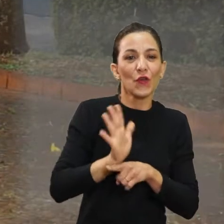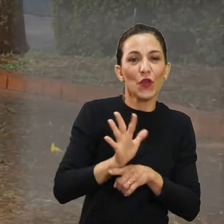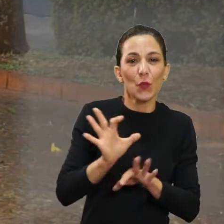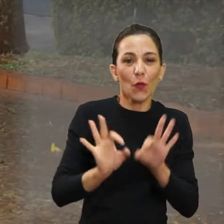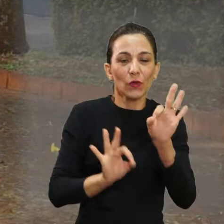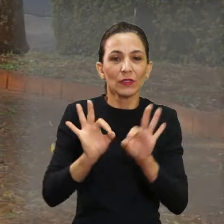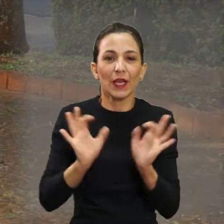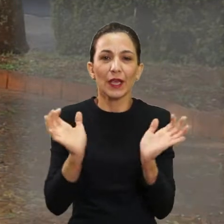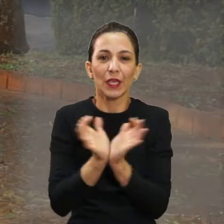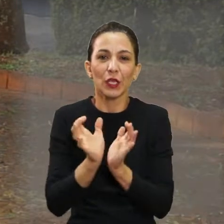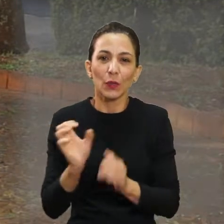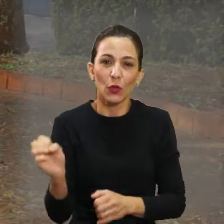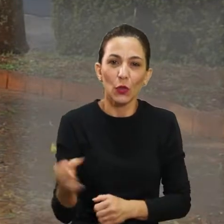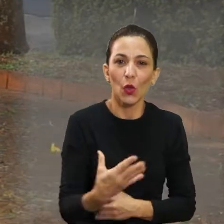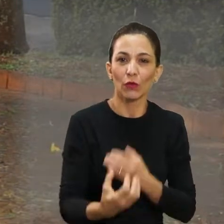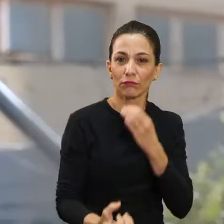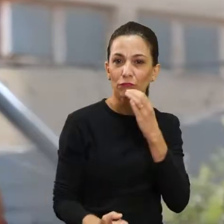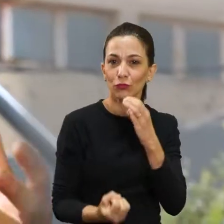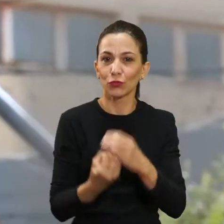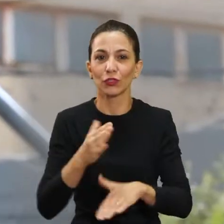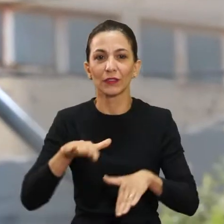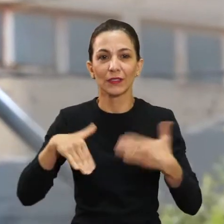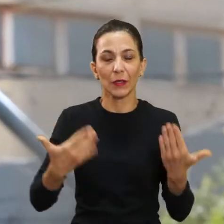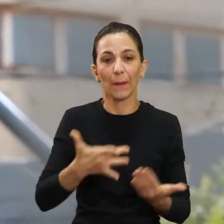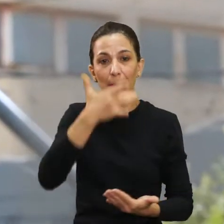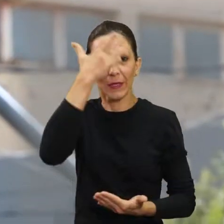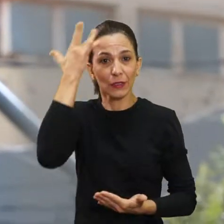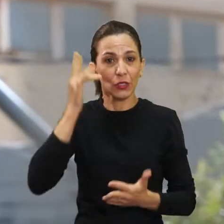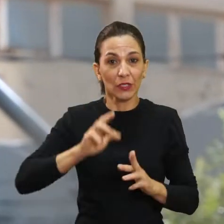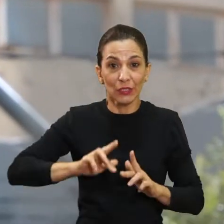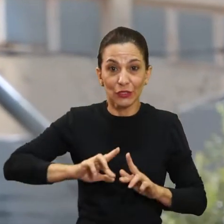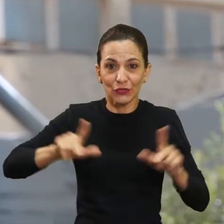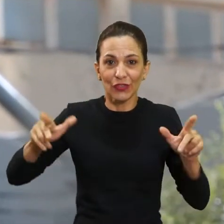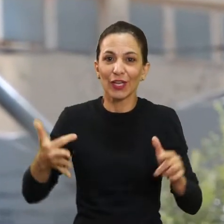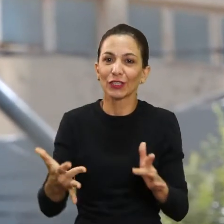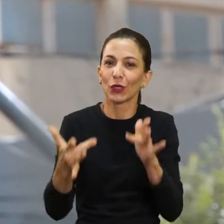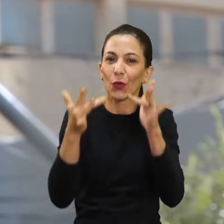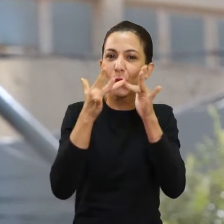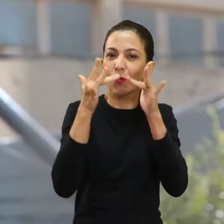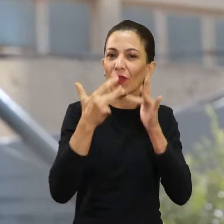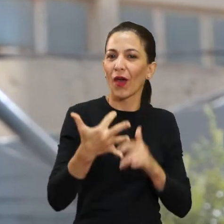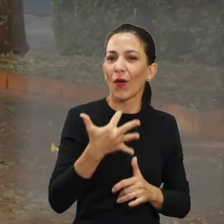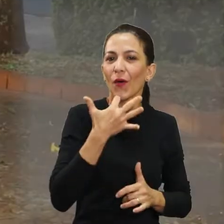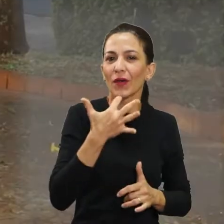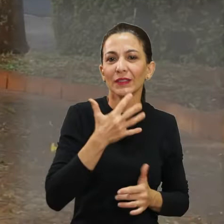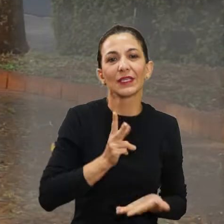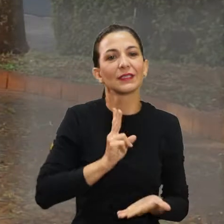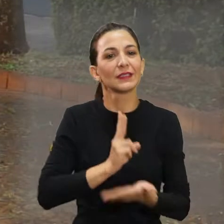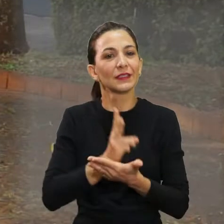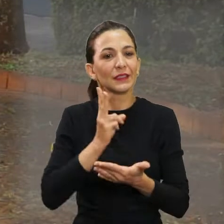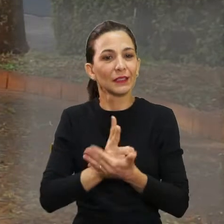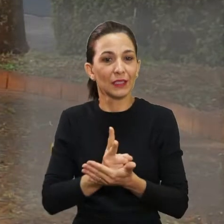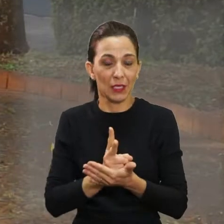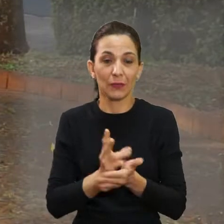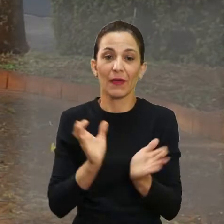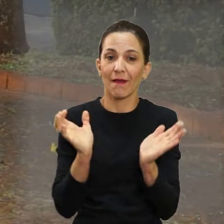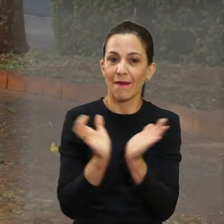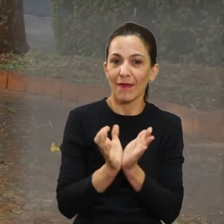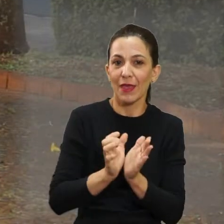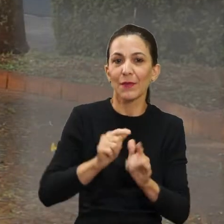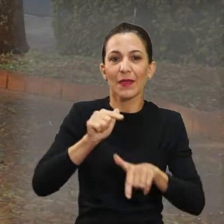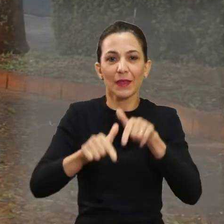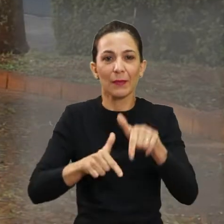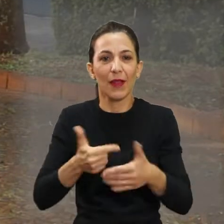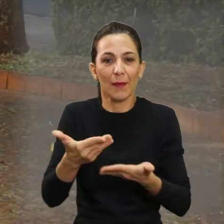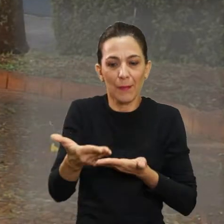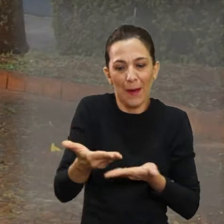esse ciclo de muito conhecimento de pessoas, você acaba conhecendo muitas pessoas, cada vez que você vai fazer um filme, tem equipes e aí